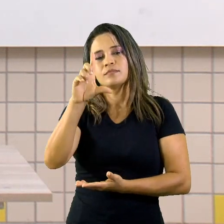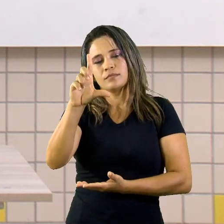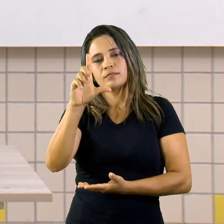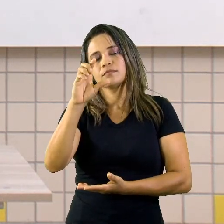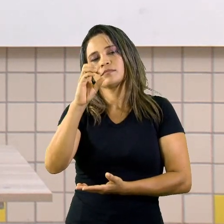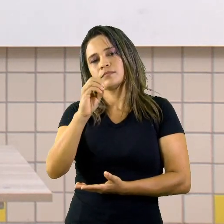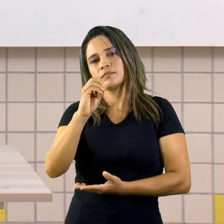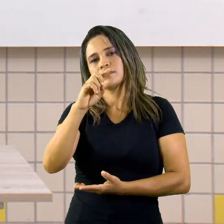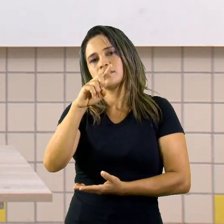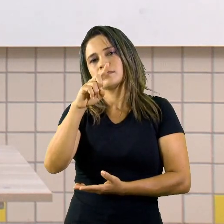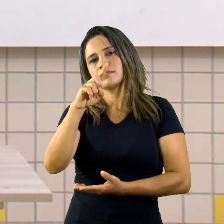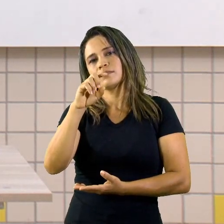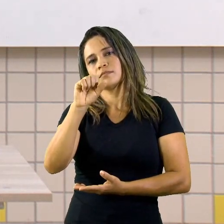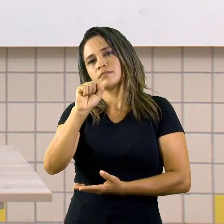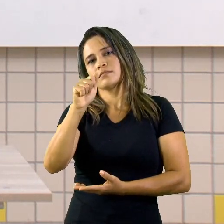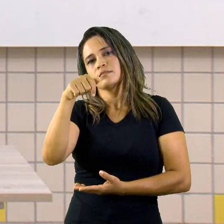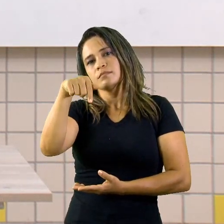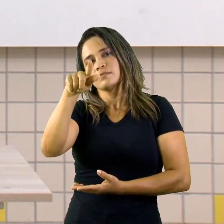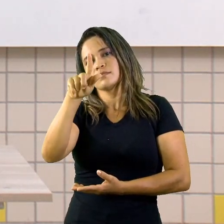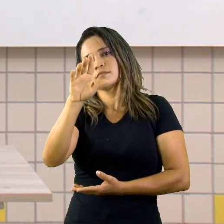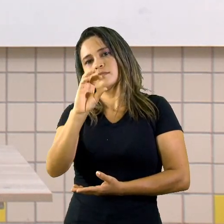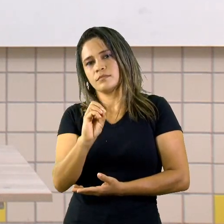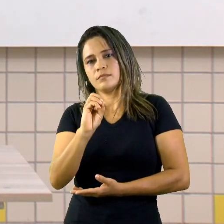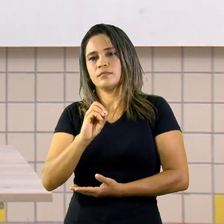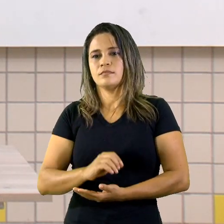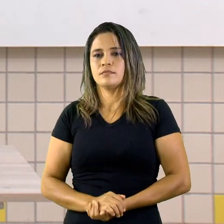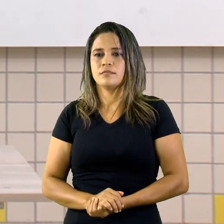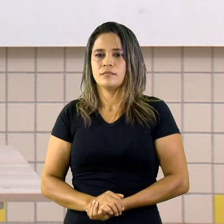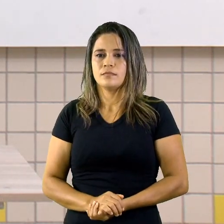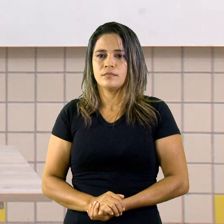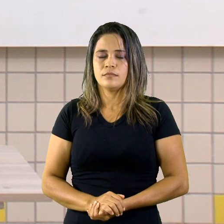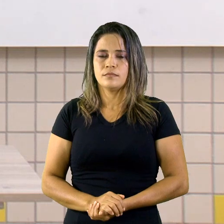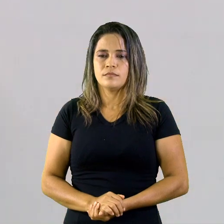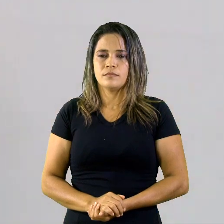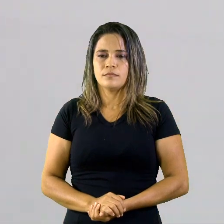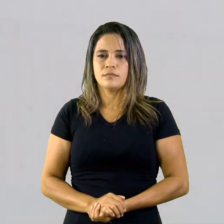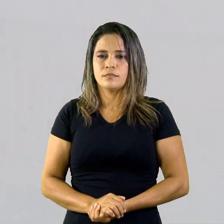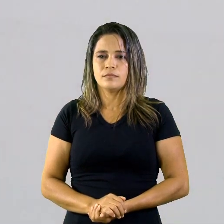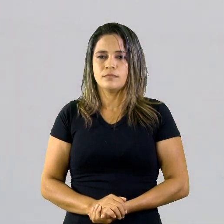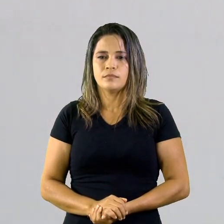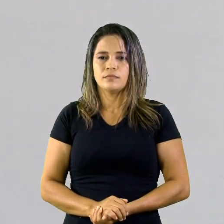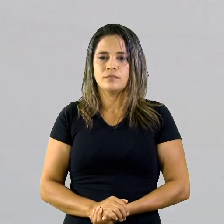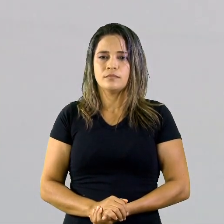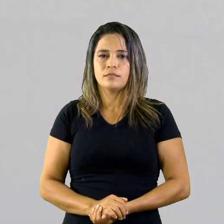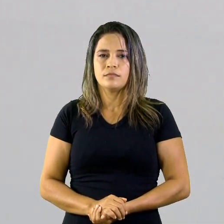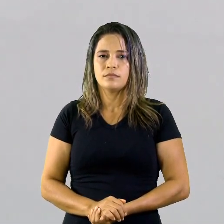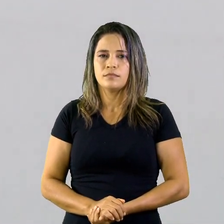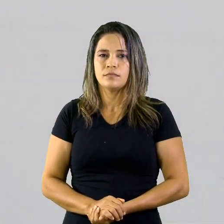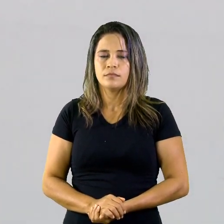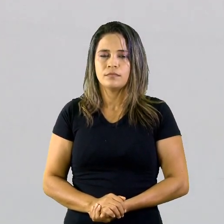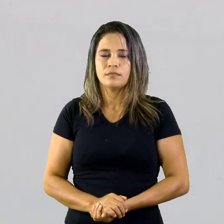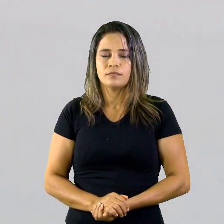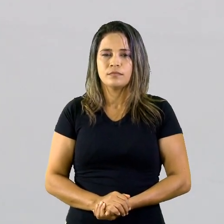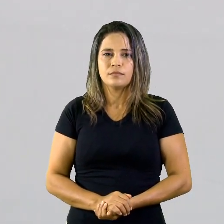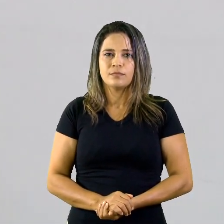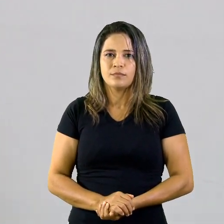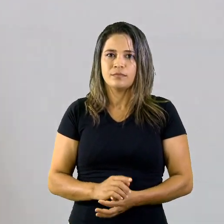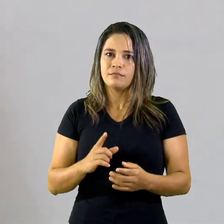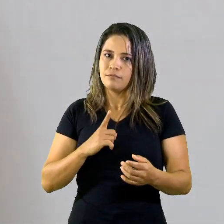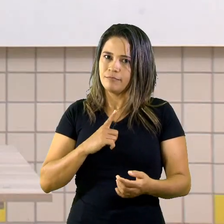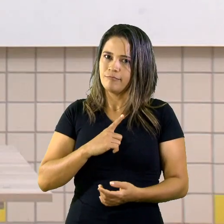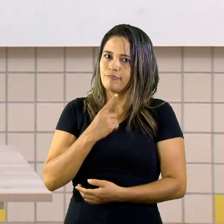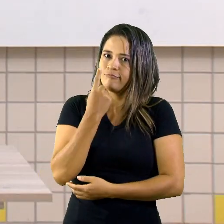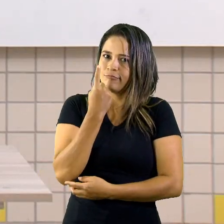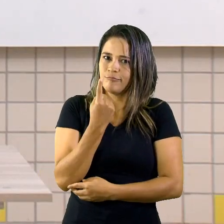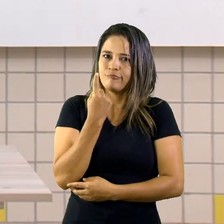losango. Exatamente. O nome dessa figura é um losango. E aí sobrou uma figura